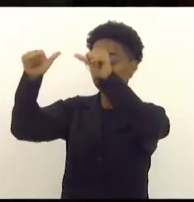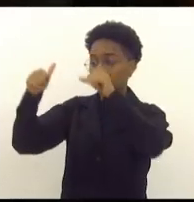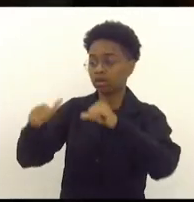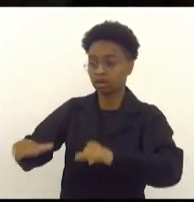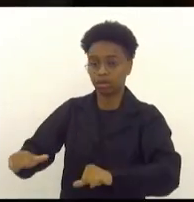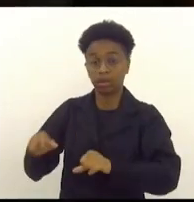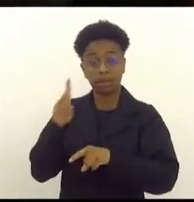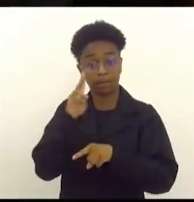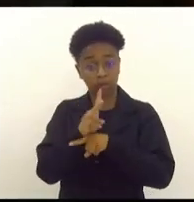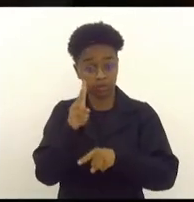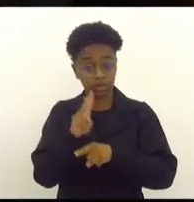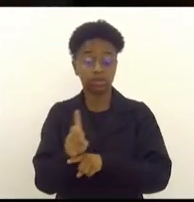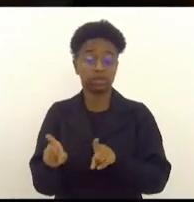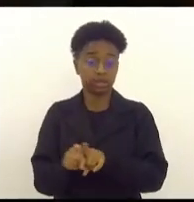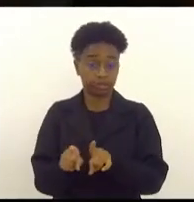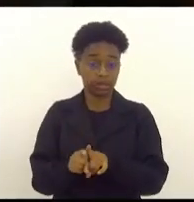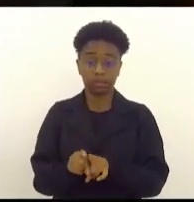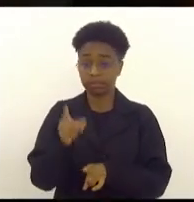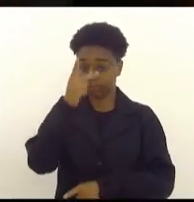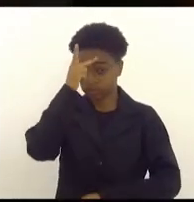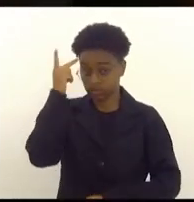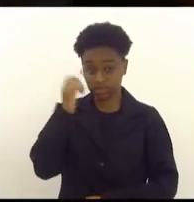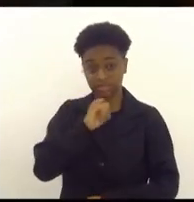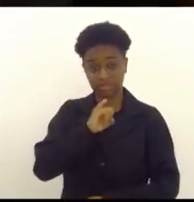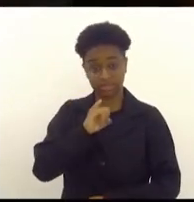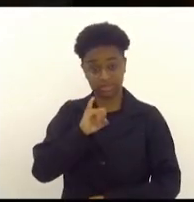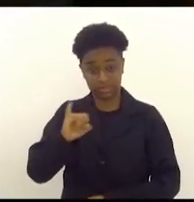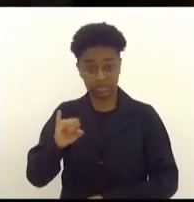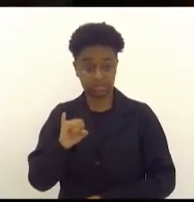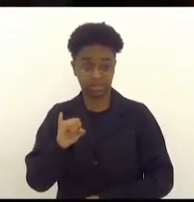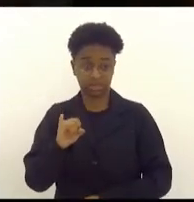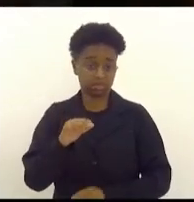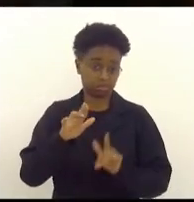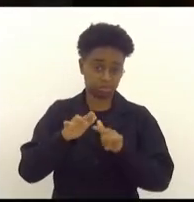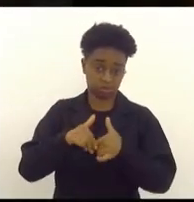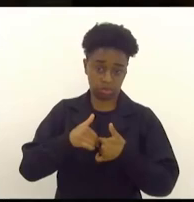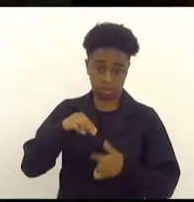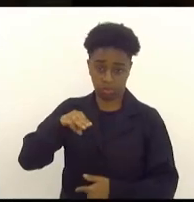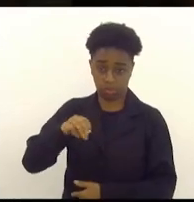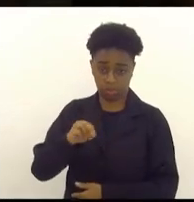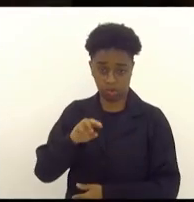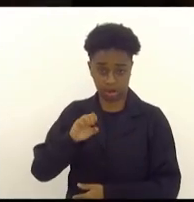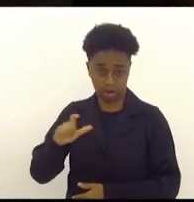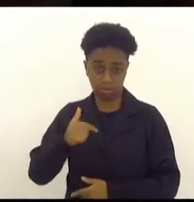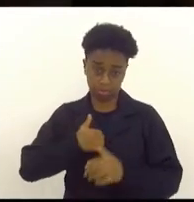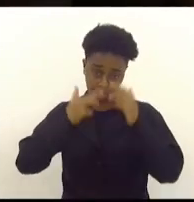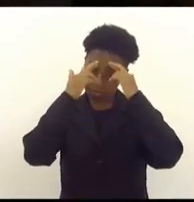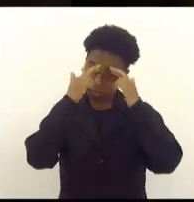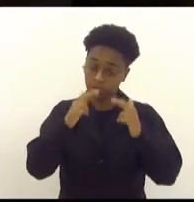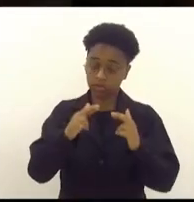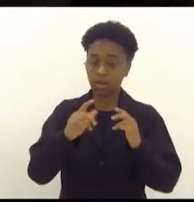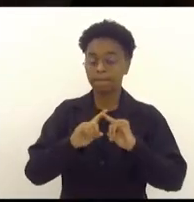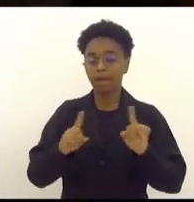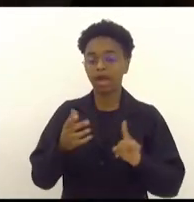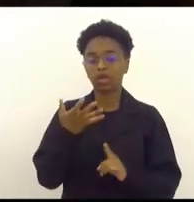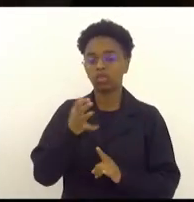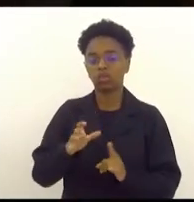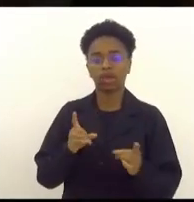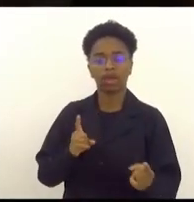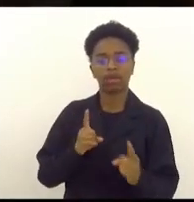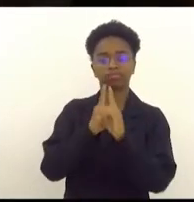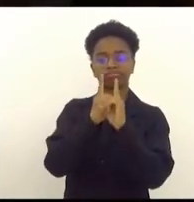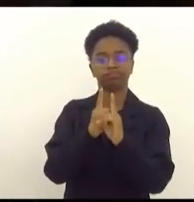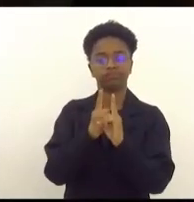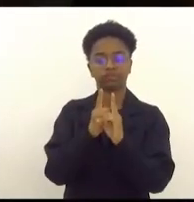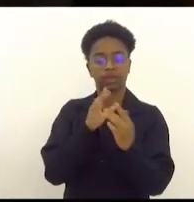preservando inclusive aqueles que em nome de alguma moralidade que também tem que ser respeitada não querem se defrontar